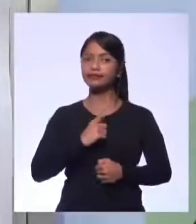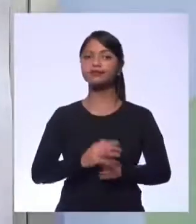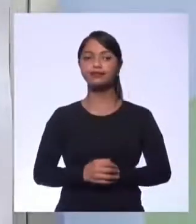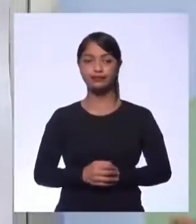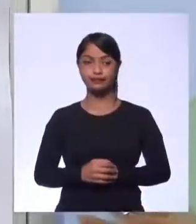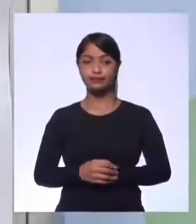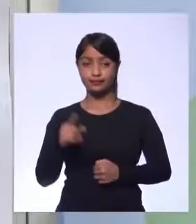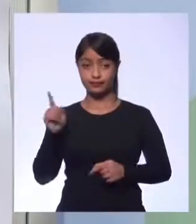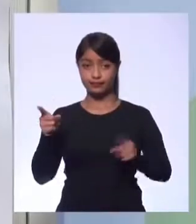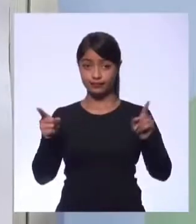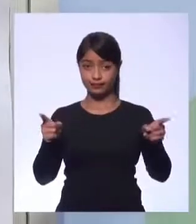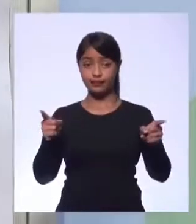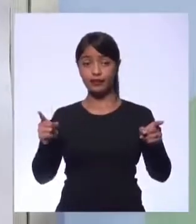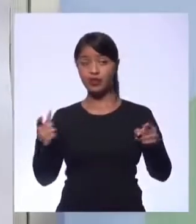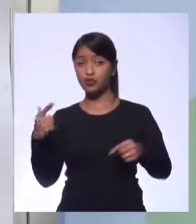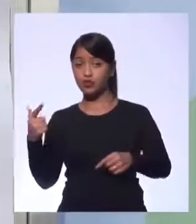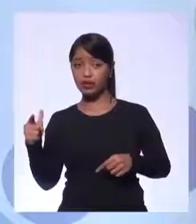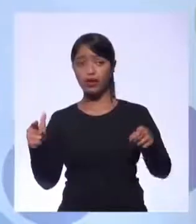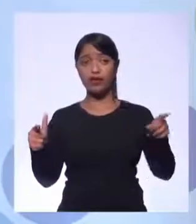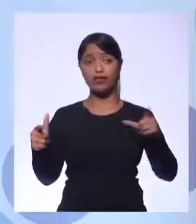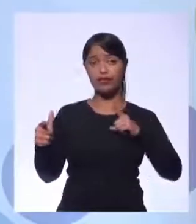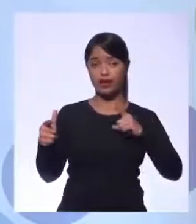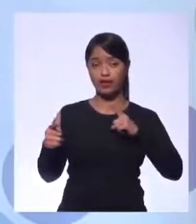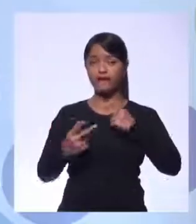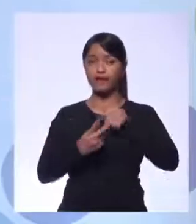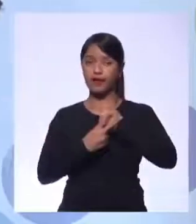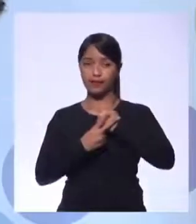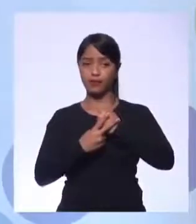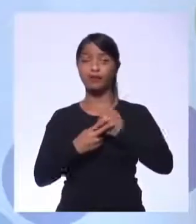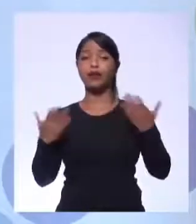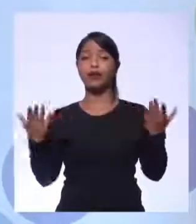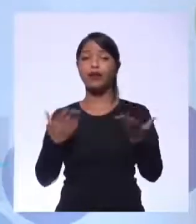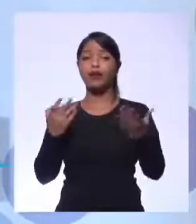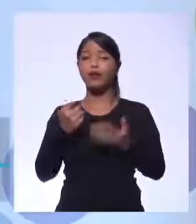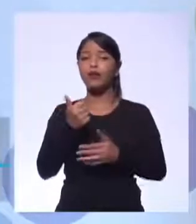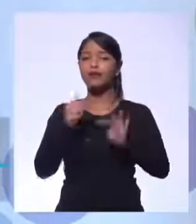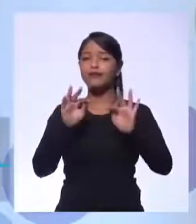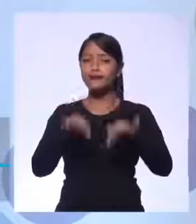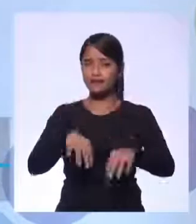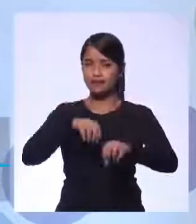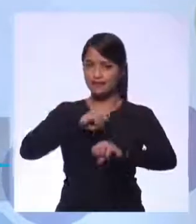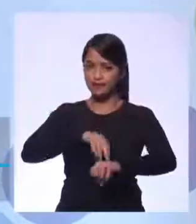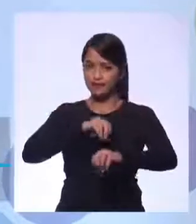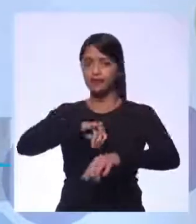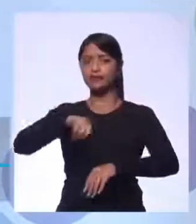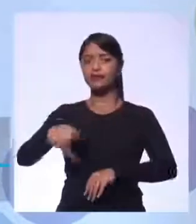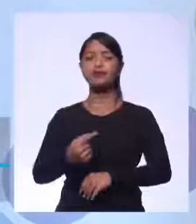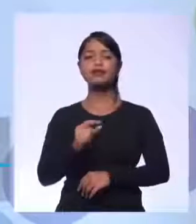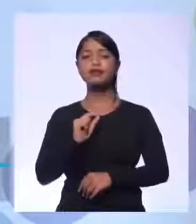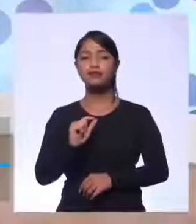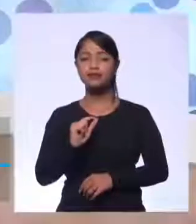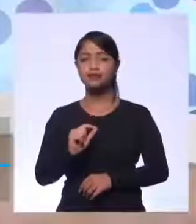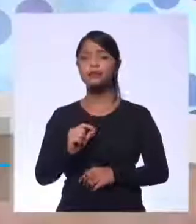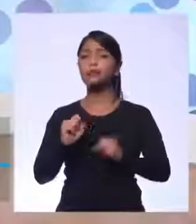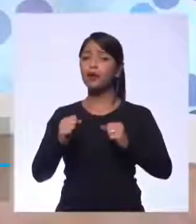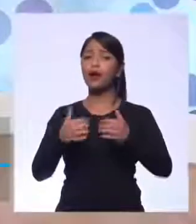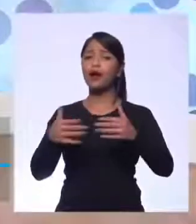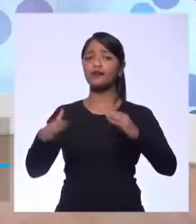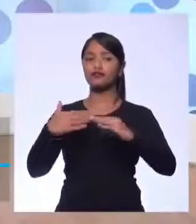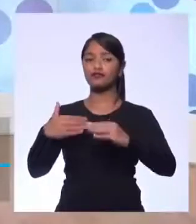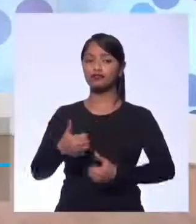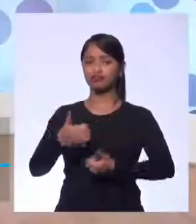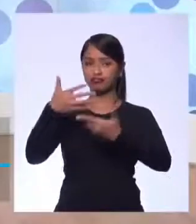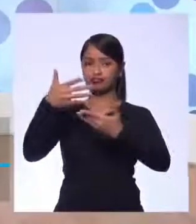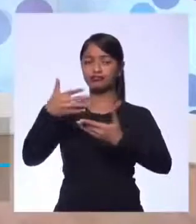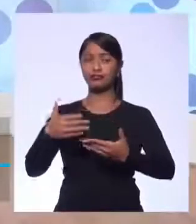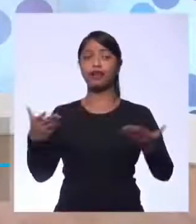diferença. Não tem verbo, tem verbo. E aí, a gente vai utilizar os últimos minutinhos. Vamos já passar aqui, ó. Viram aí? Agora pode abrir o chat. Viram aí?